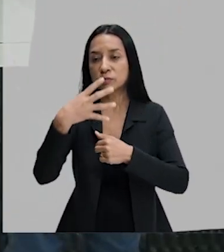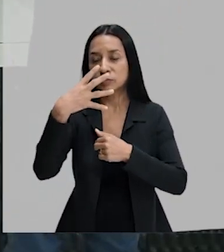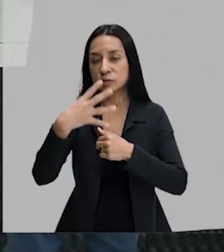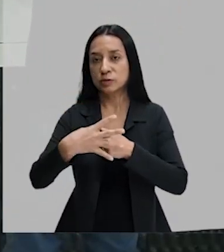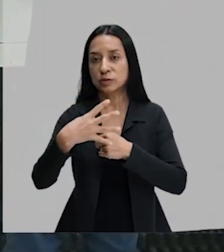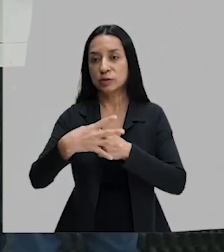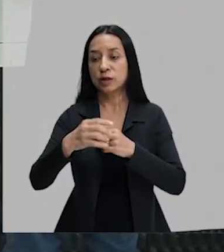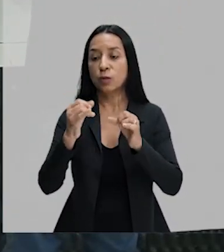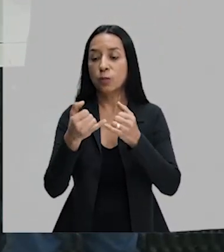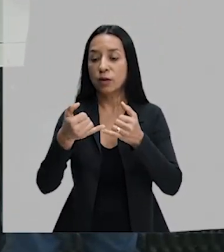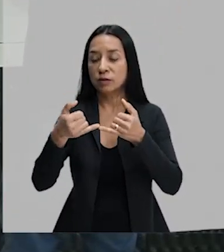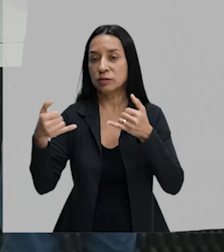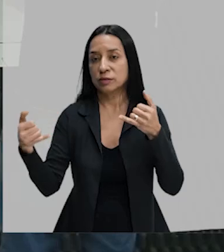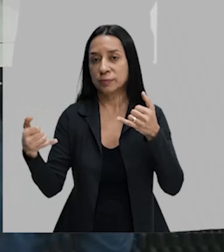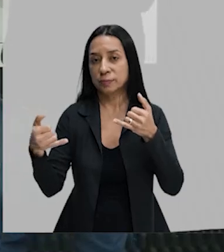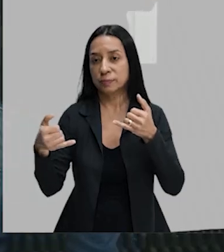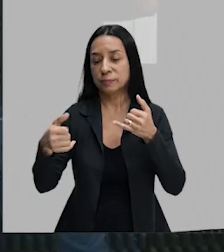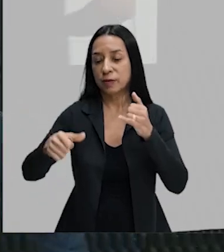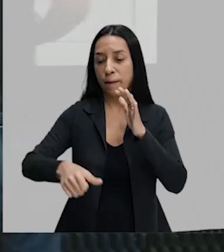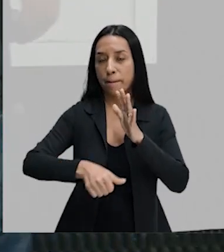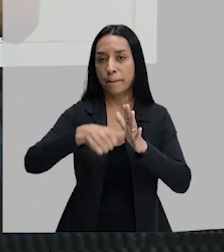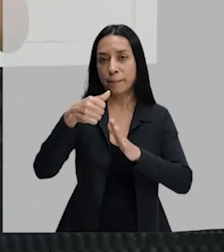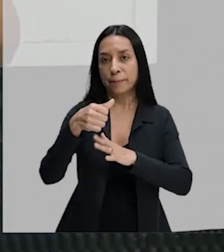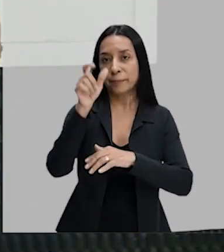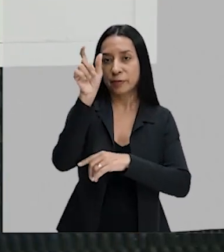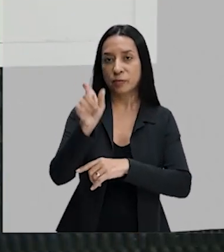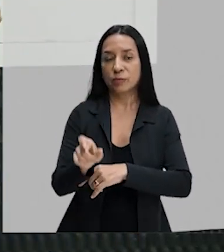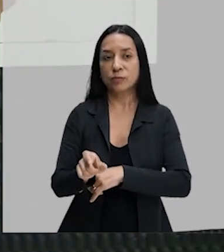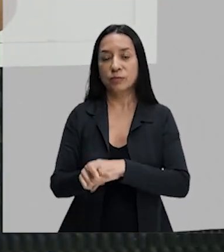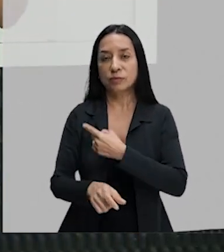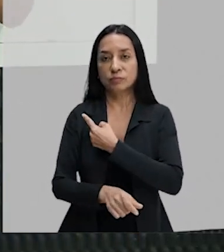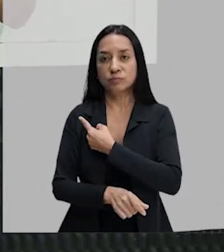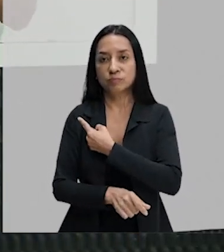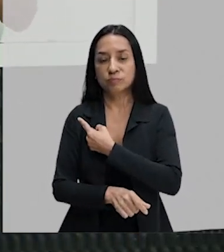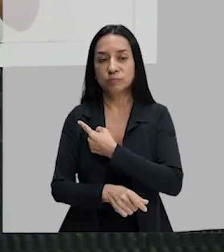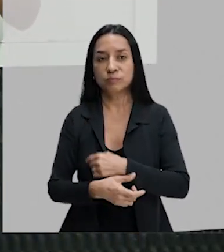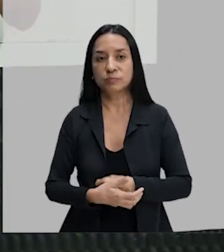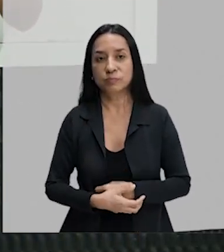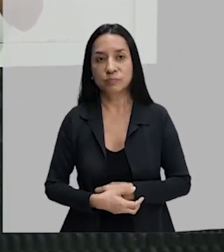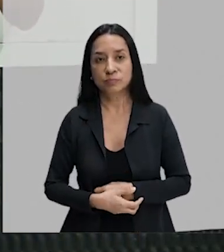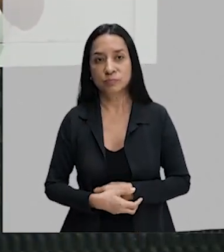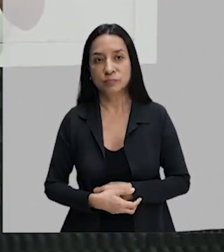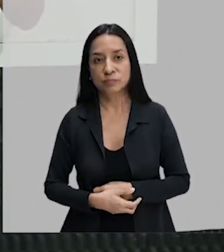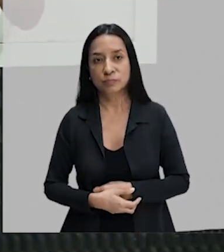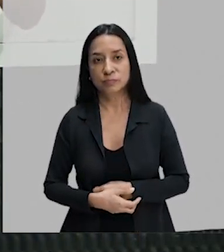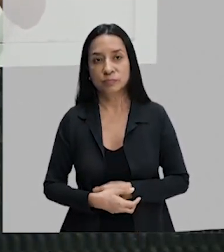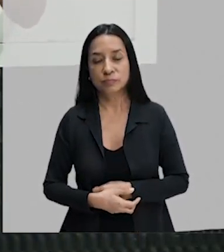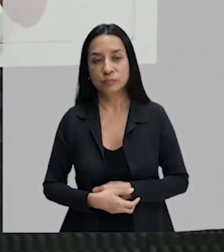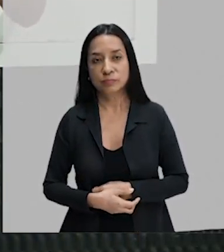primeira coluna. Então esse elemento bem aqui, ó. Esse é o elemento A41.